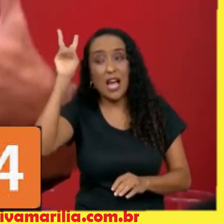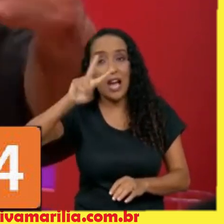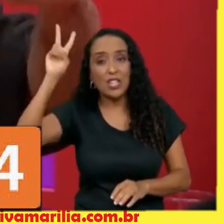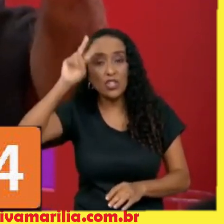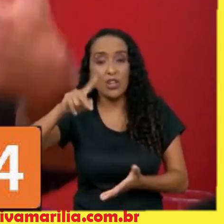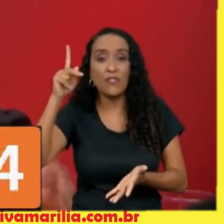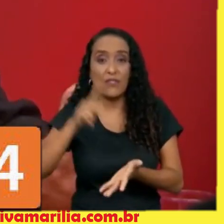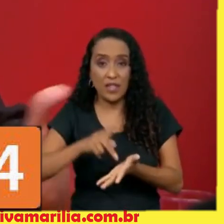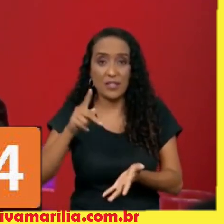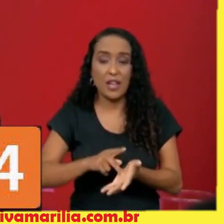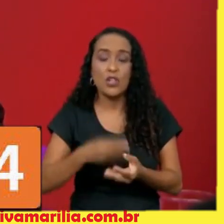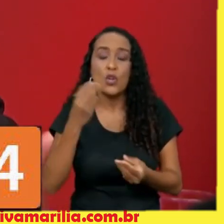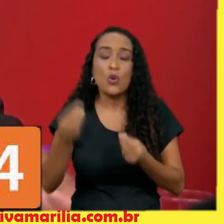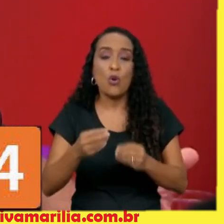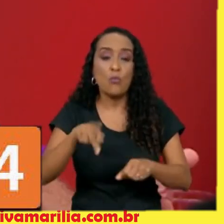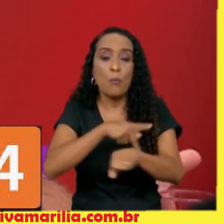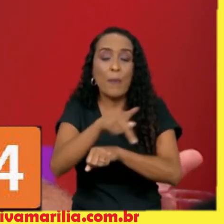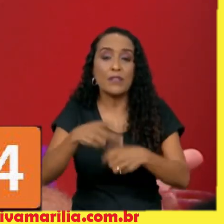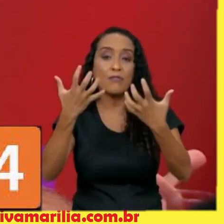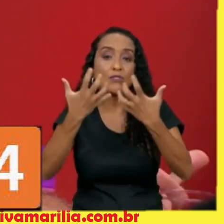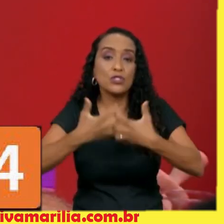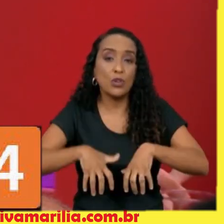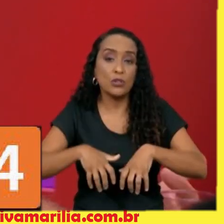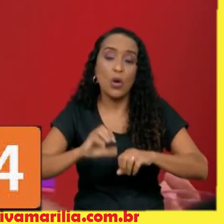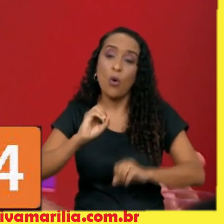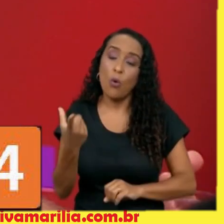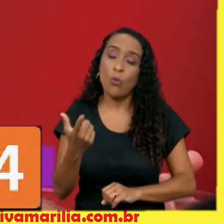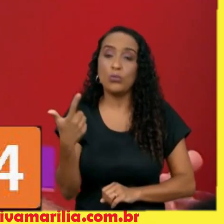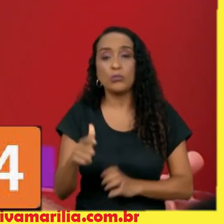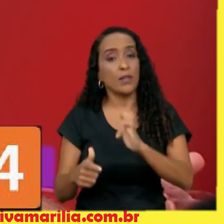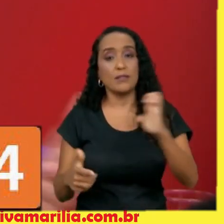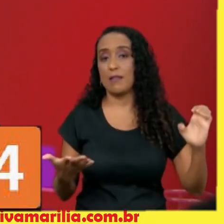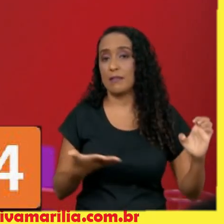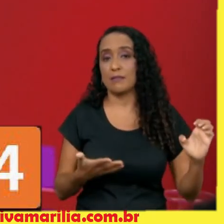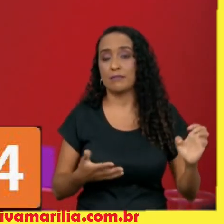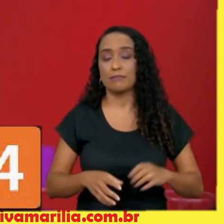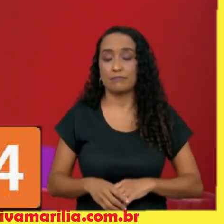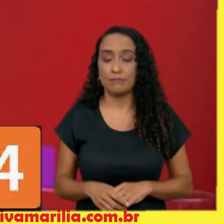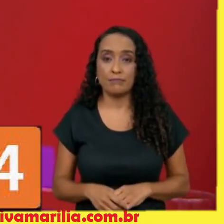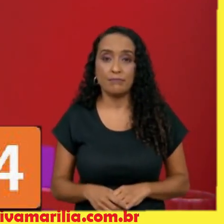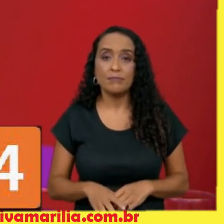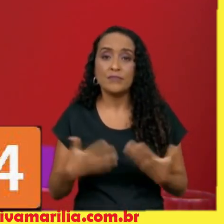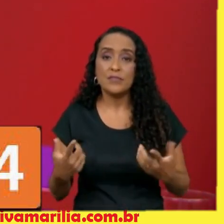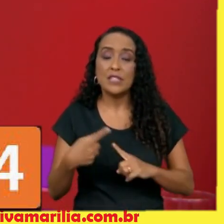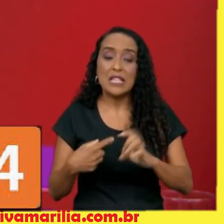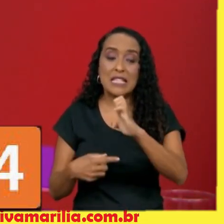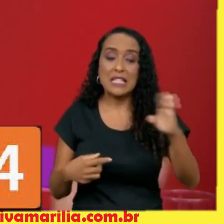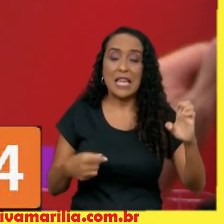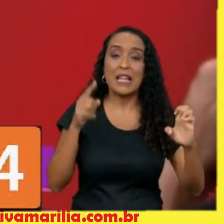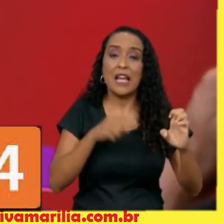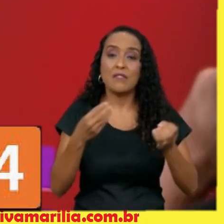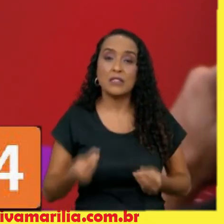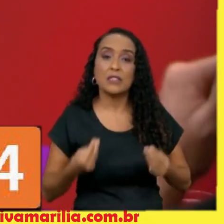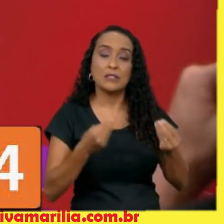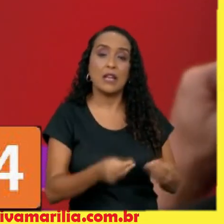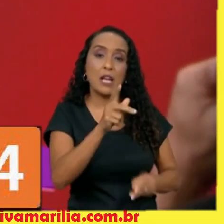como esse país funciona. Não existe esquerda, óbvio. Né? Quer dizer, a esquerda é você habilitar as